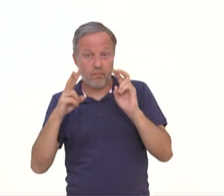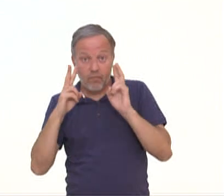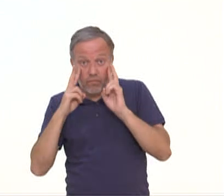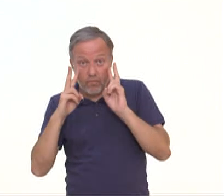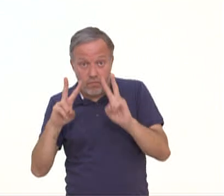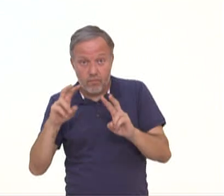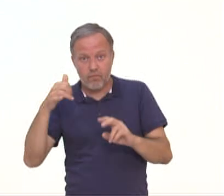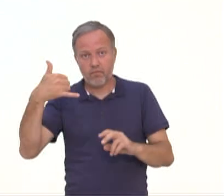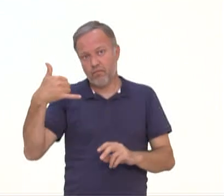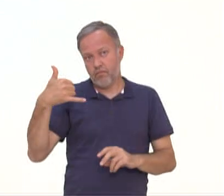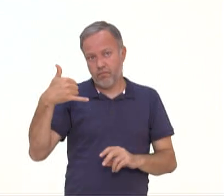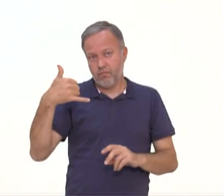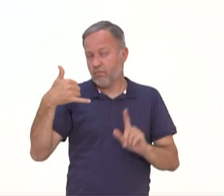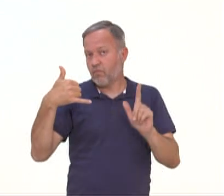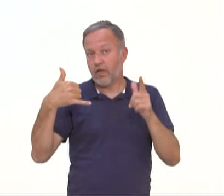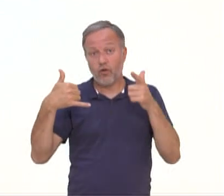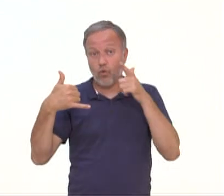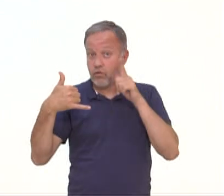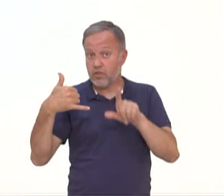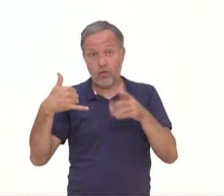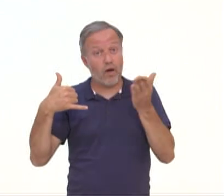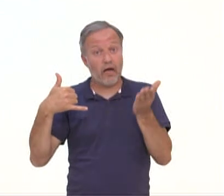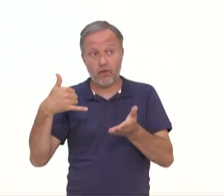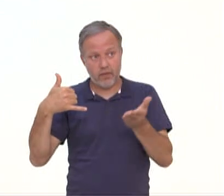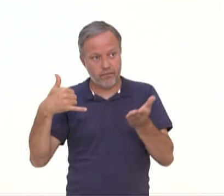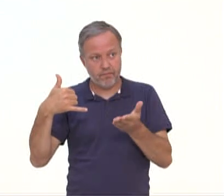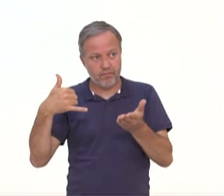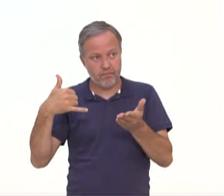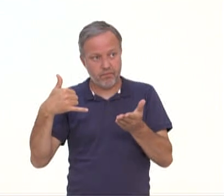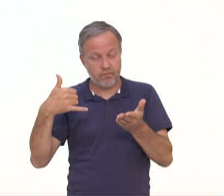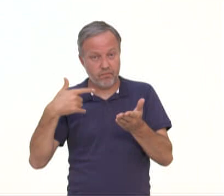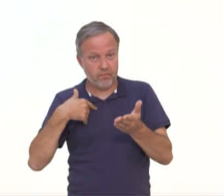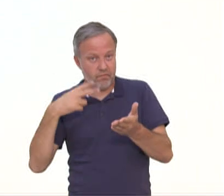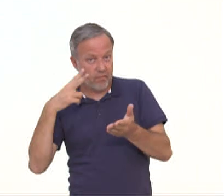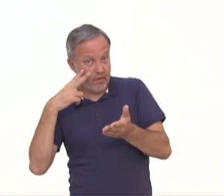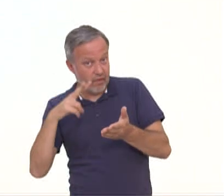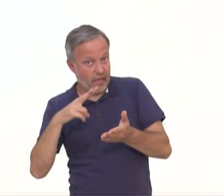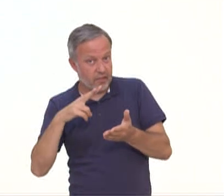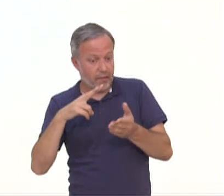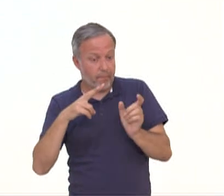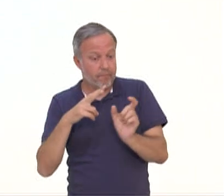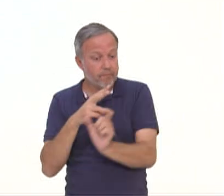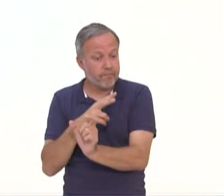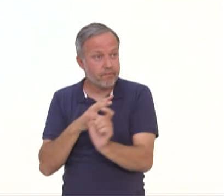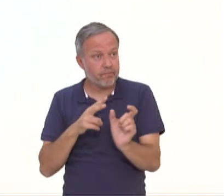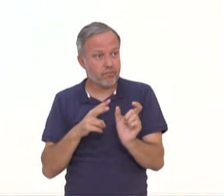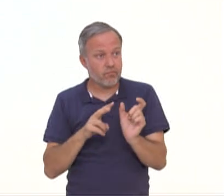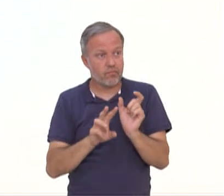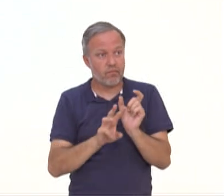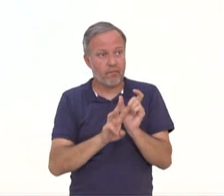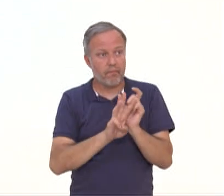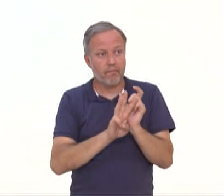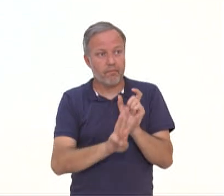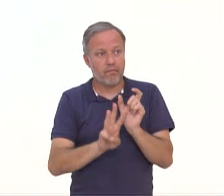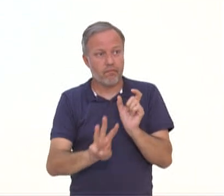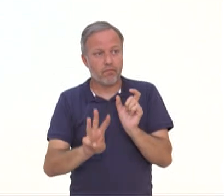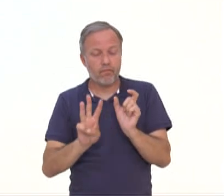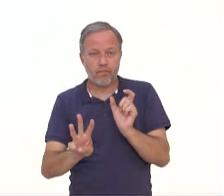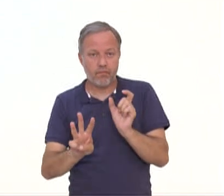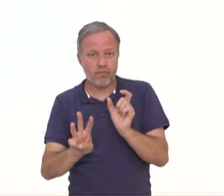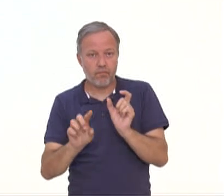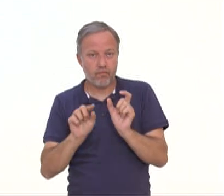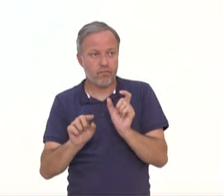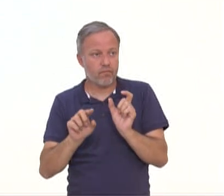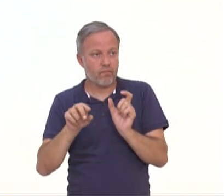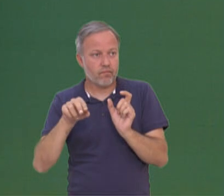pelo celular. Eu não consigo escanear agora. Tudo bem, está aqui o endereço do site. E nem precisa digitar essa primeira parte aqui,